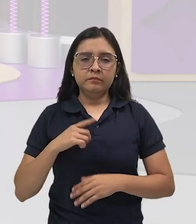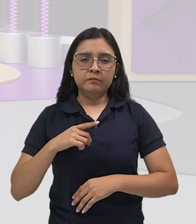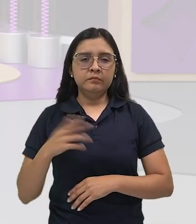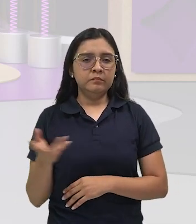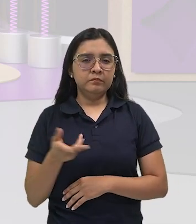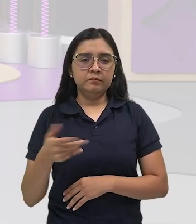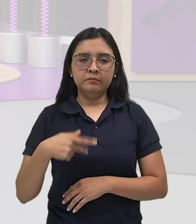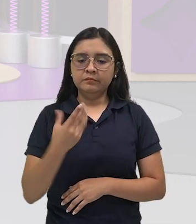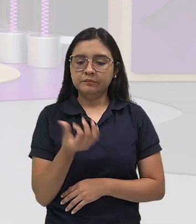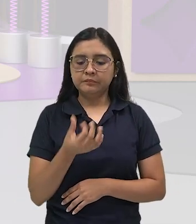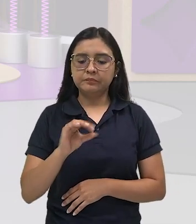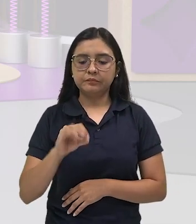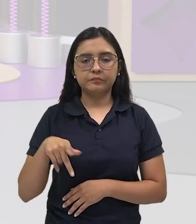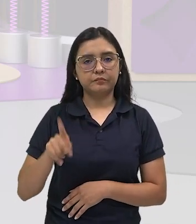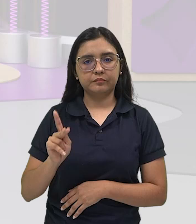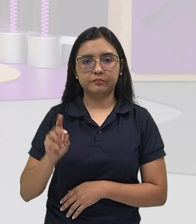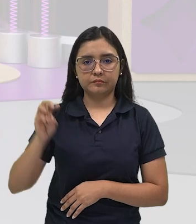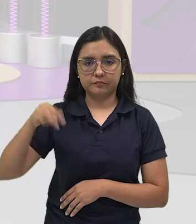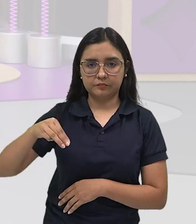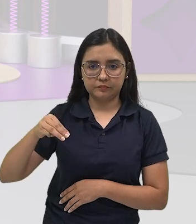60 quilômetros, né?